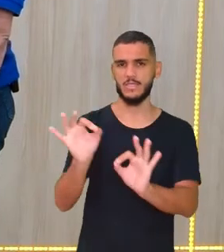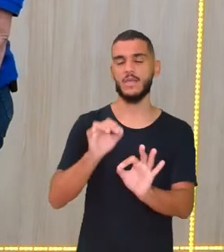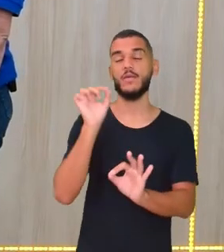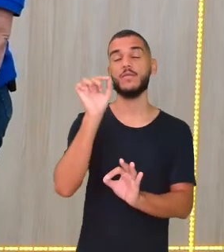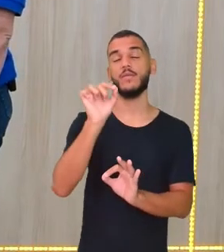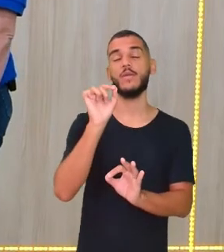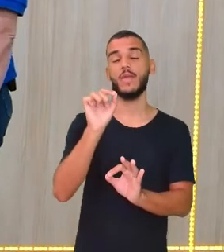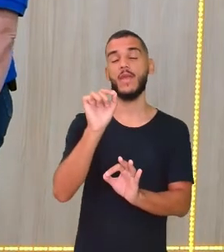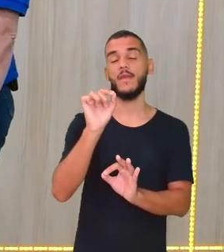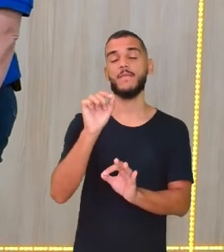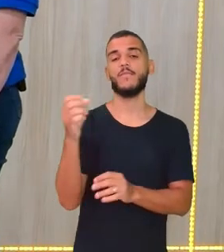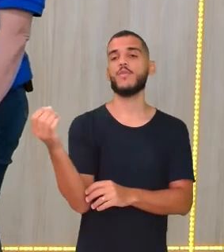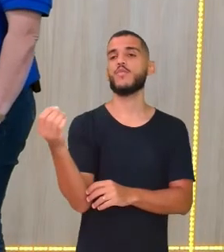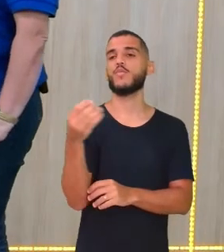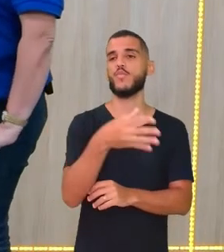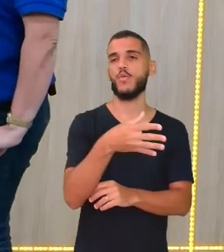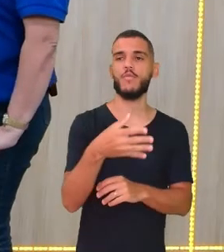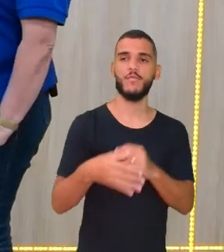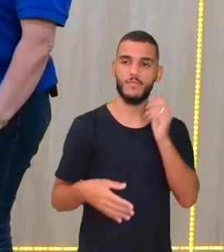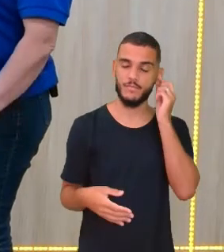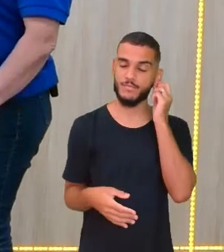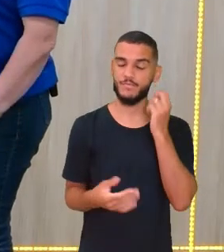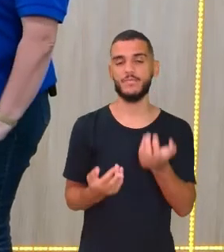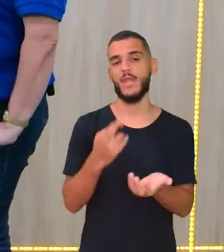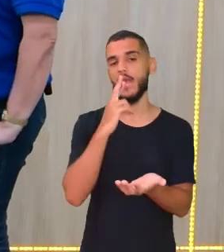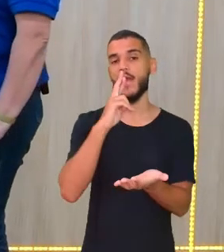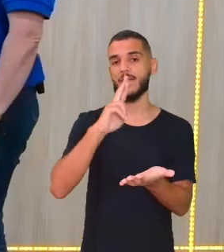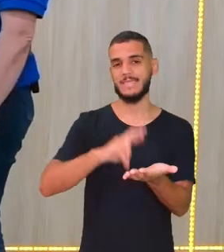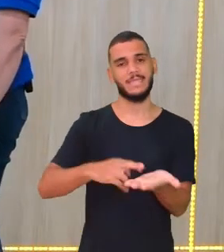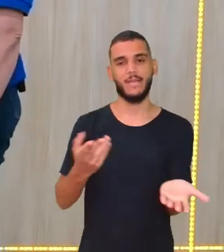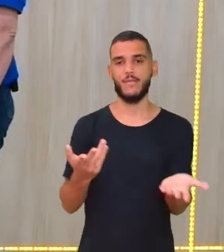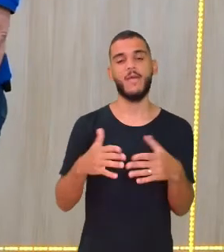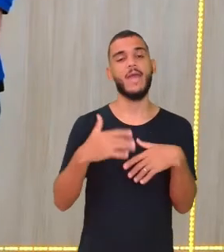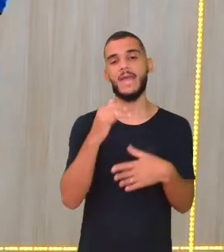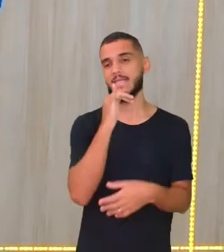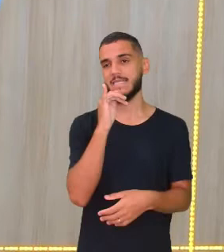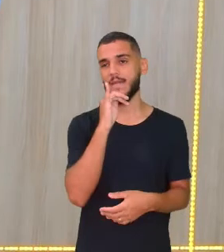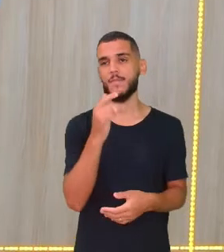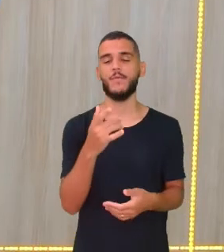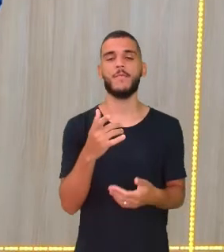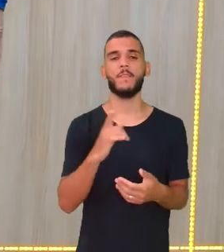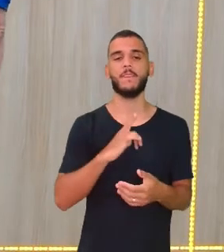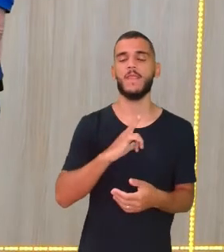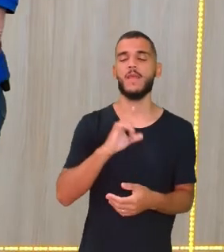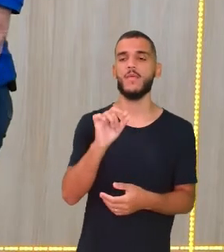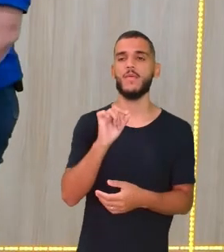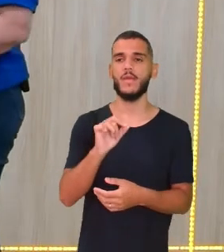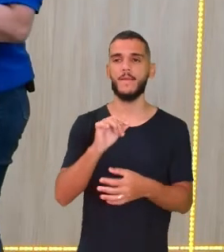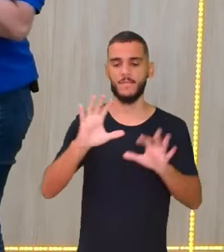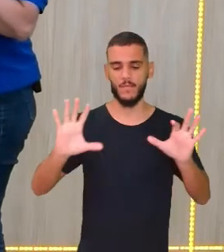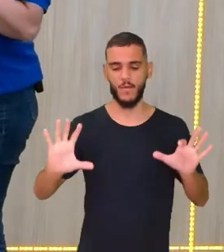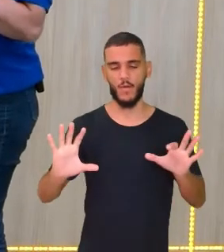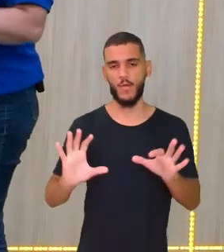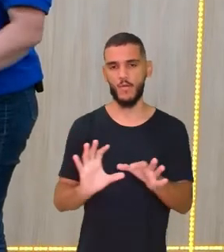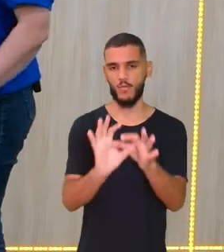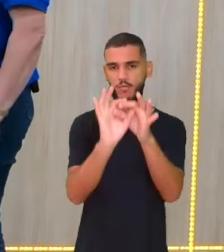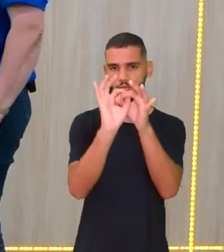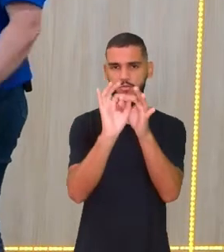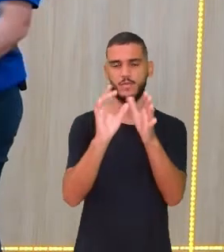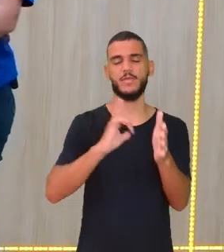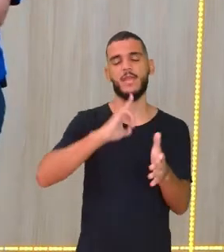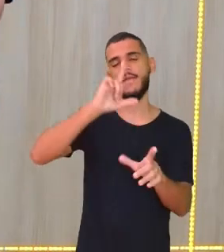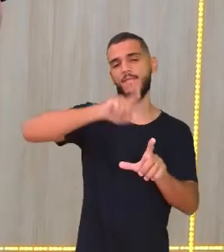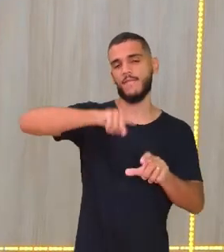a combinatória de elementos já existentes na língua, como a